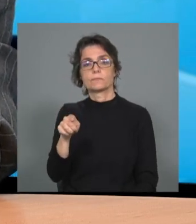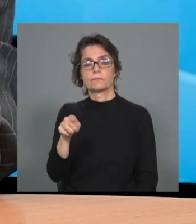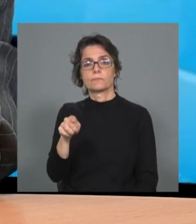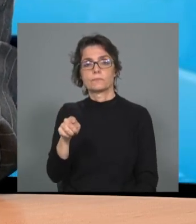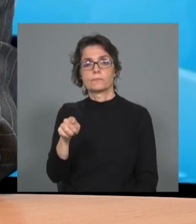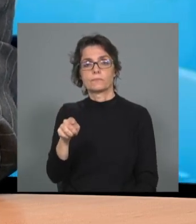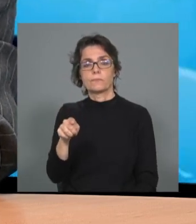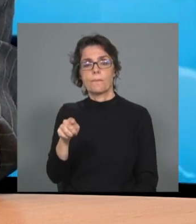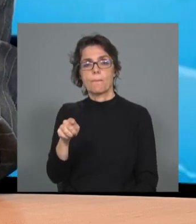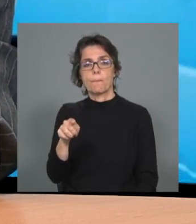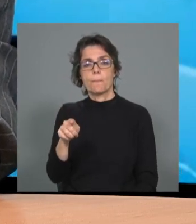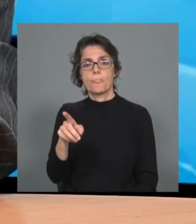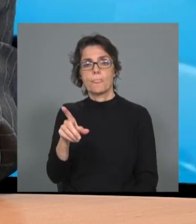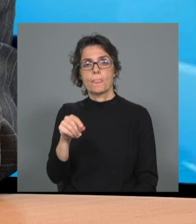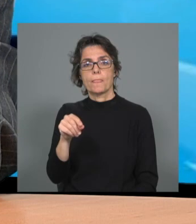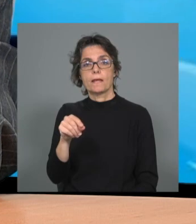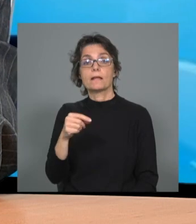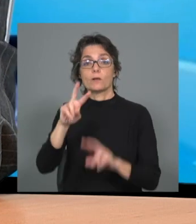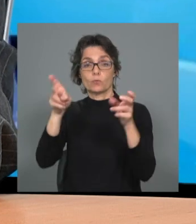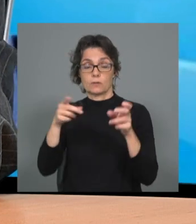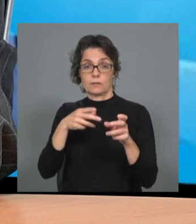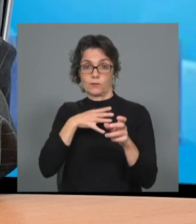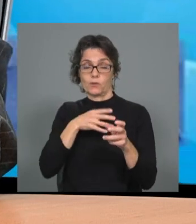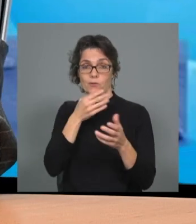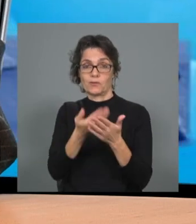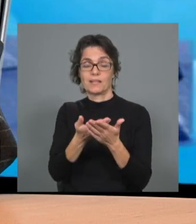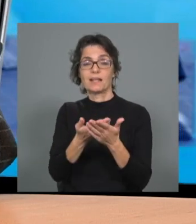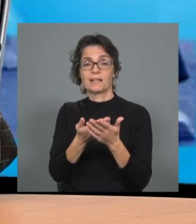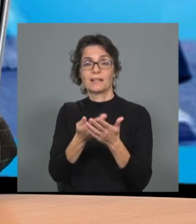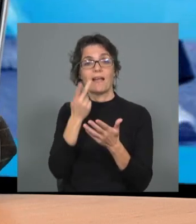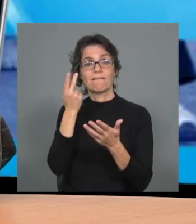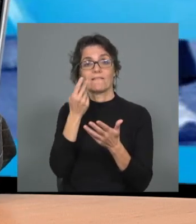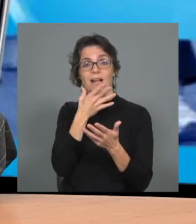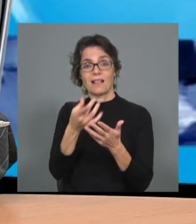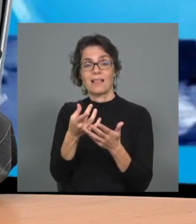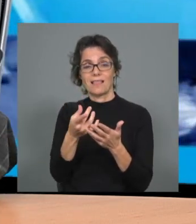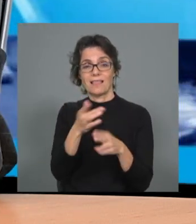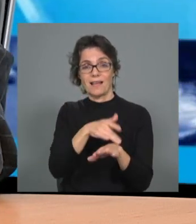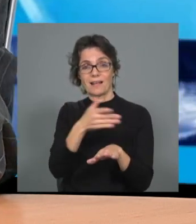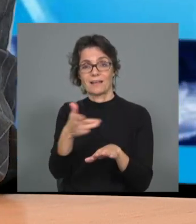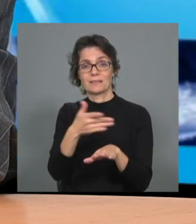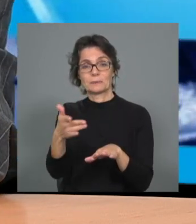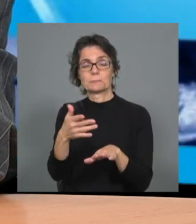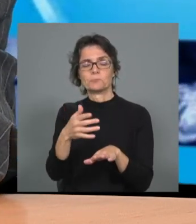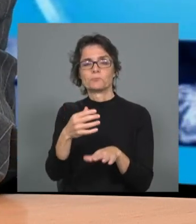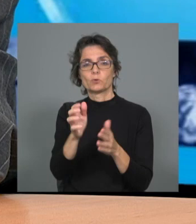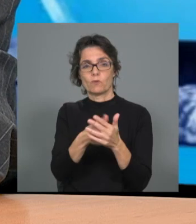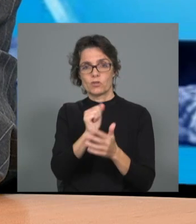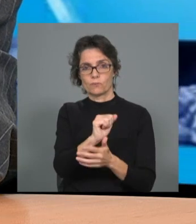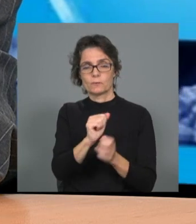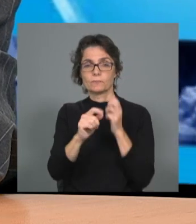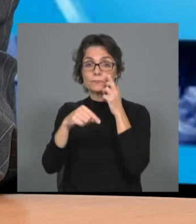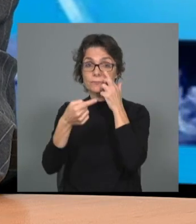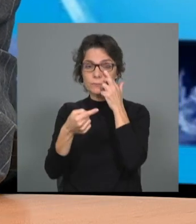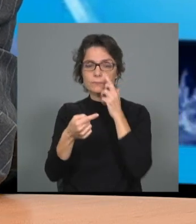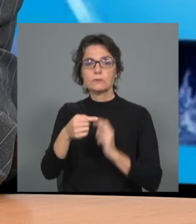característicos, que eu intitulei A Vivência Natalícia nos termos do Evangelho de Mateus, e depois retomamos